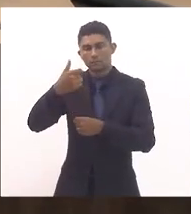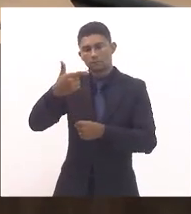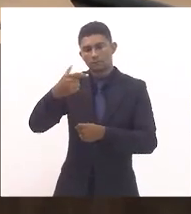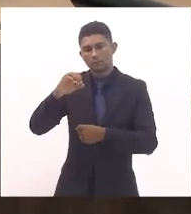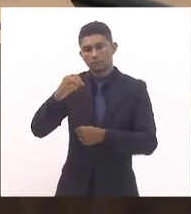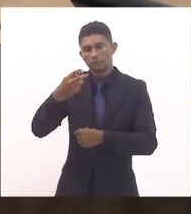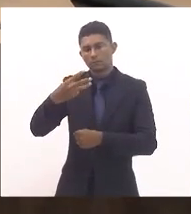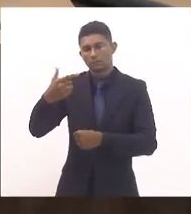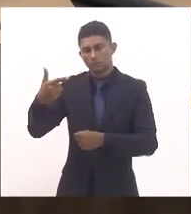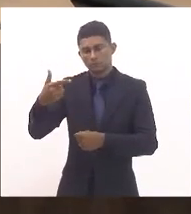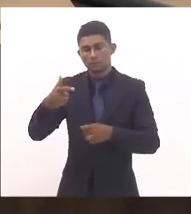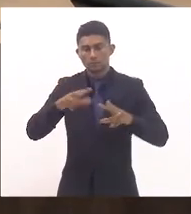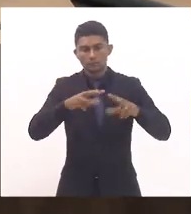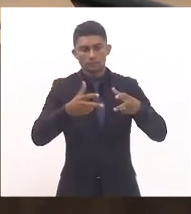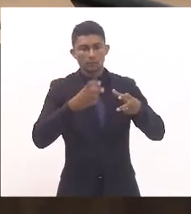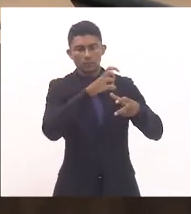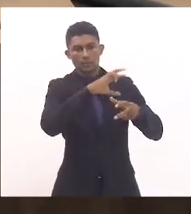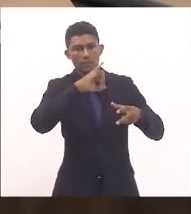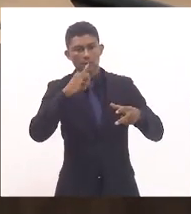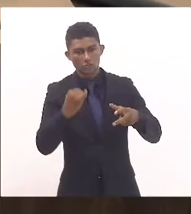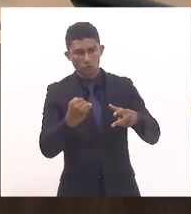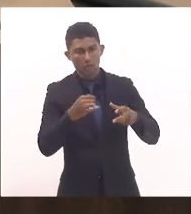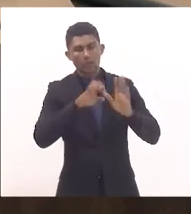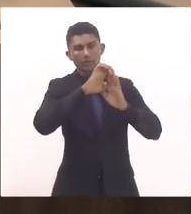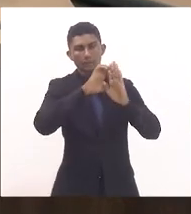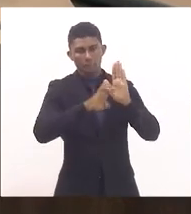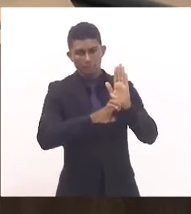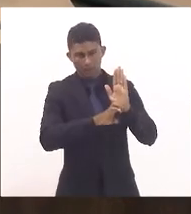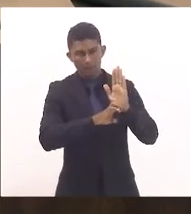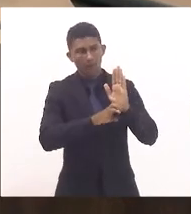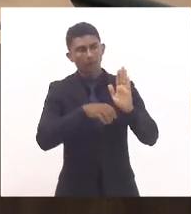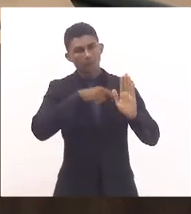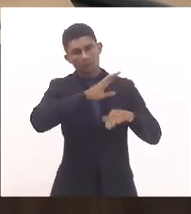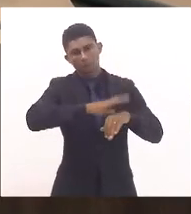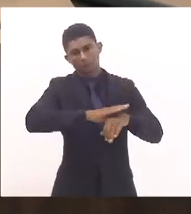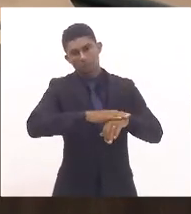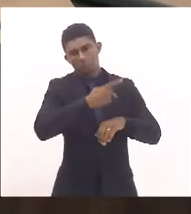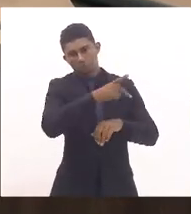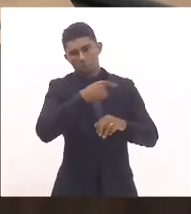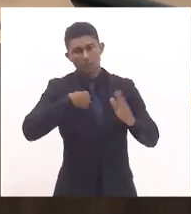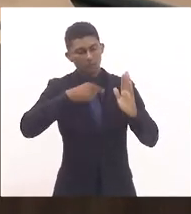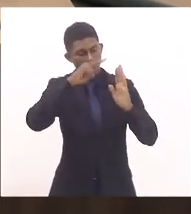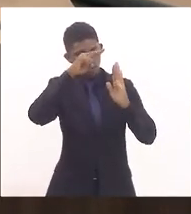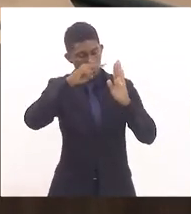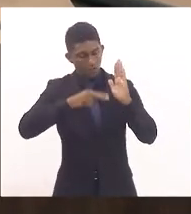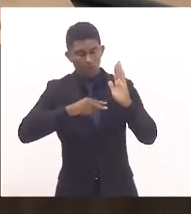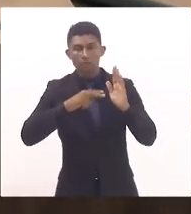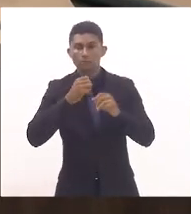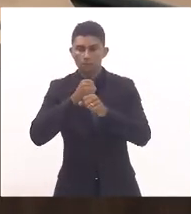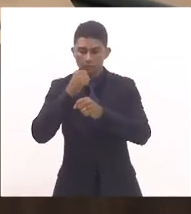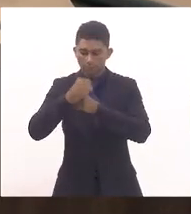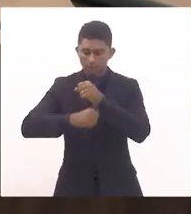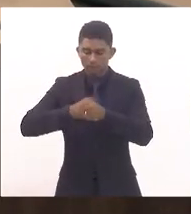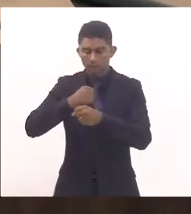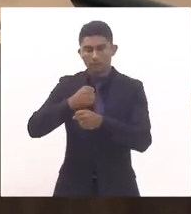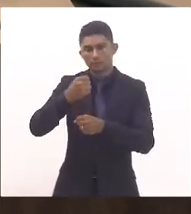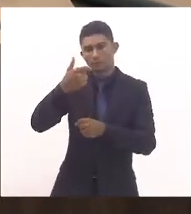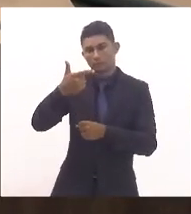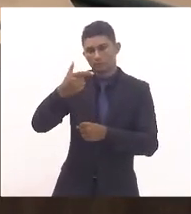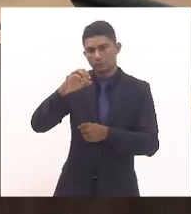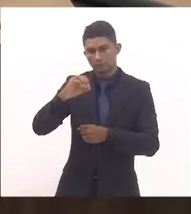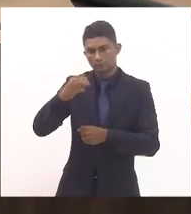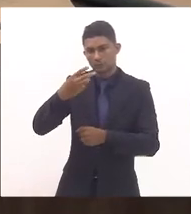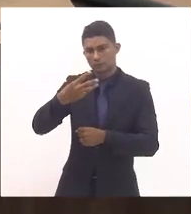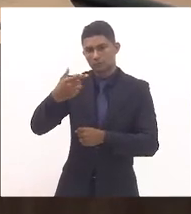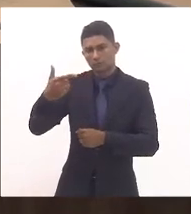CCJ fez, e eu fui o leitor da emenda, é para que esse ano de 2032 se